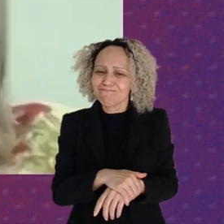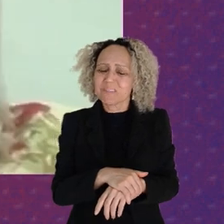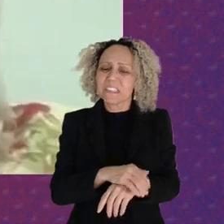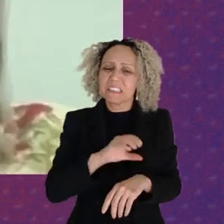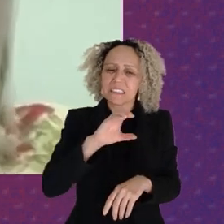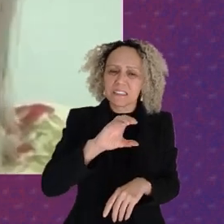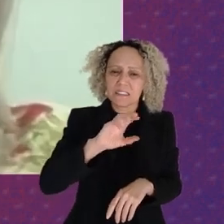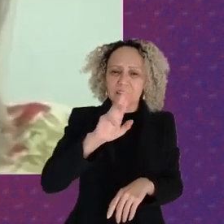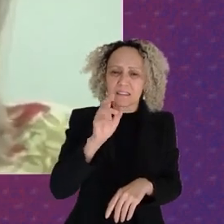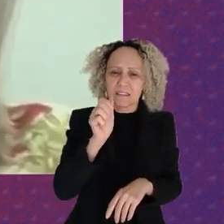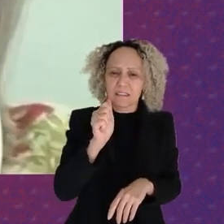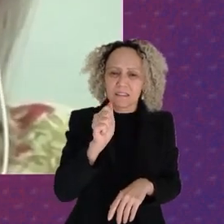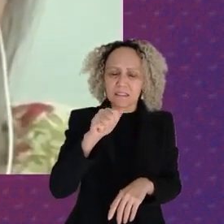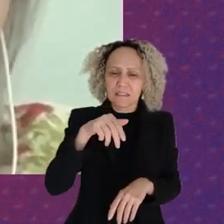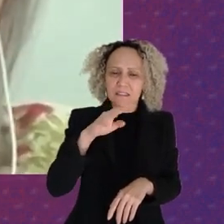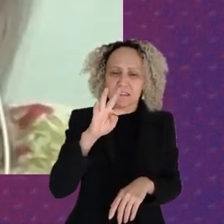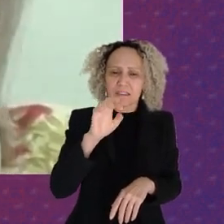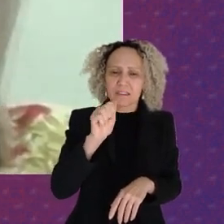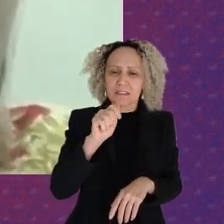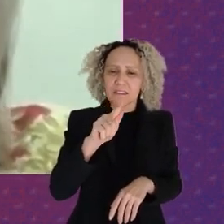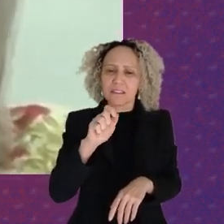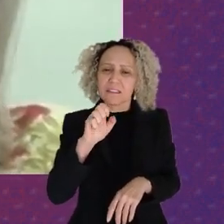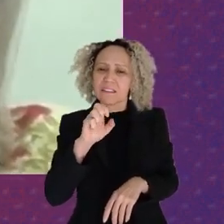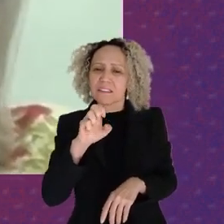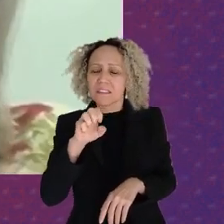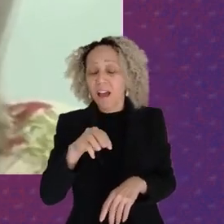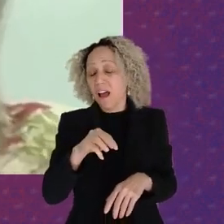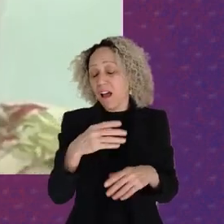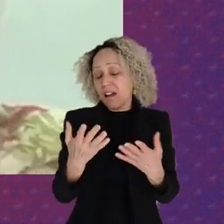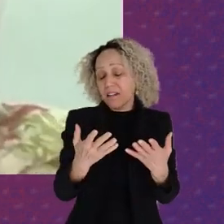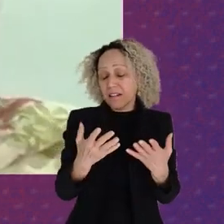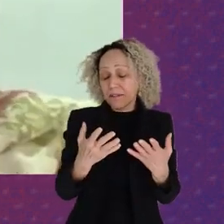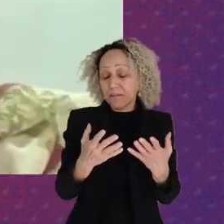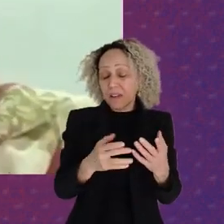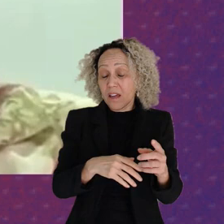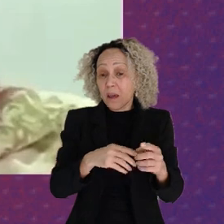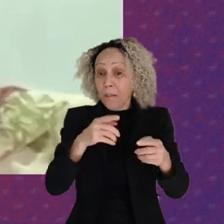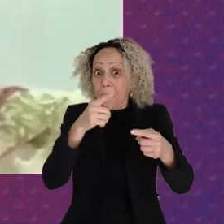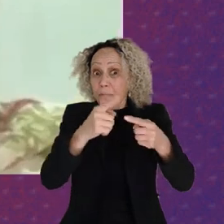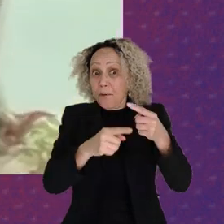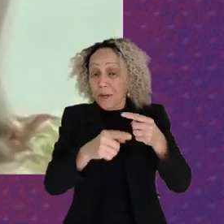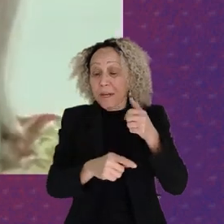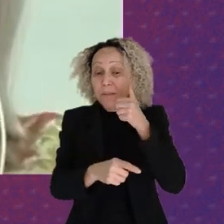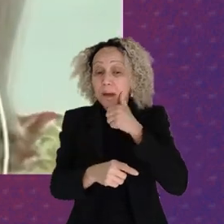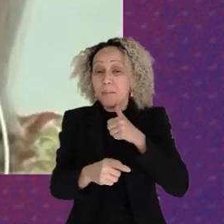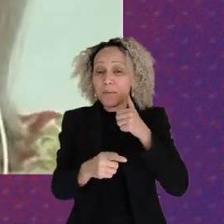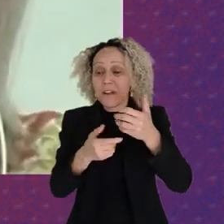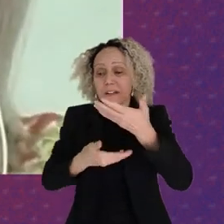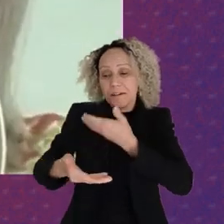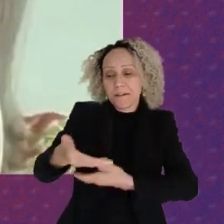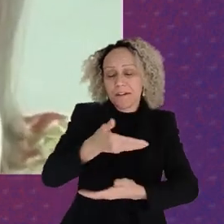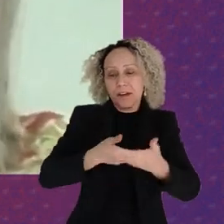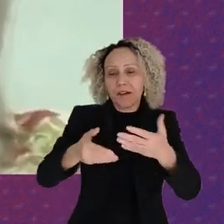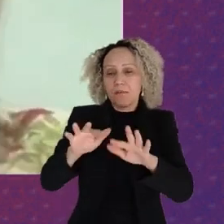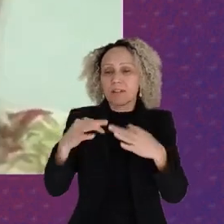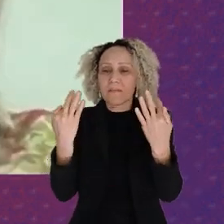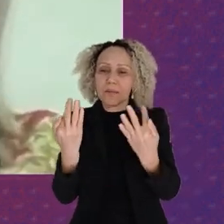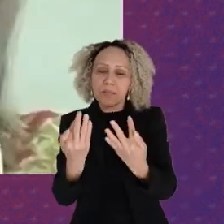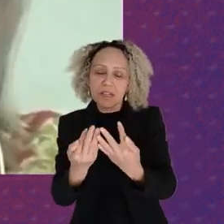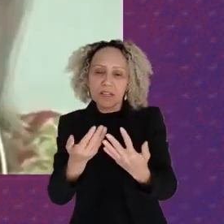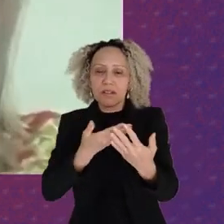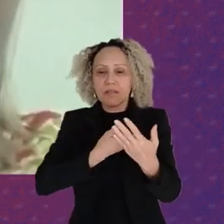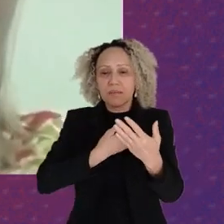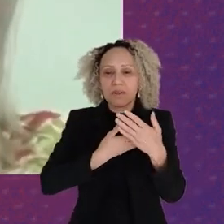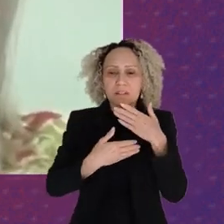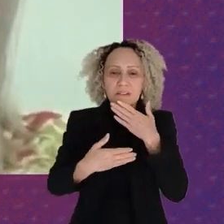ou se relacione com familiares, amigas, amigos, e até a interferência no modo de falar, no